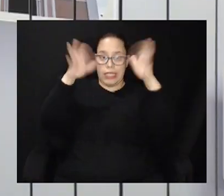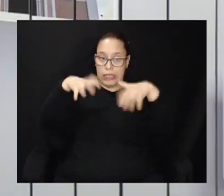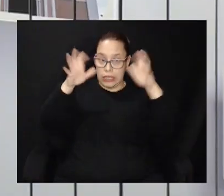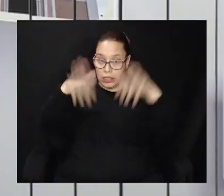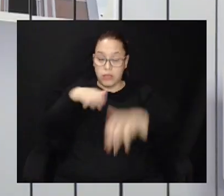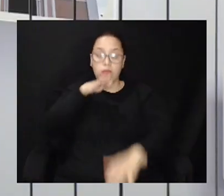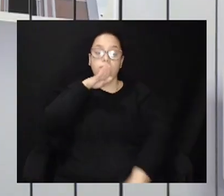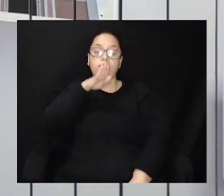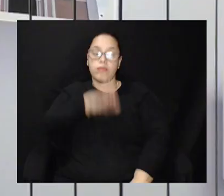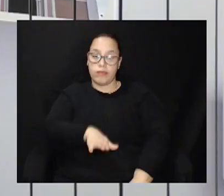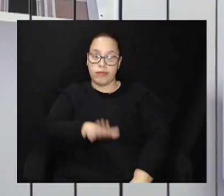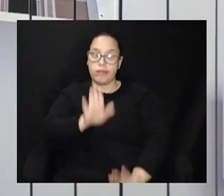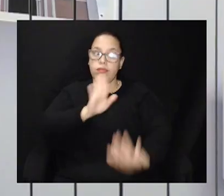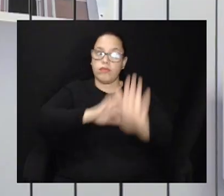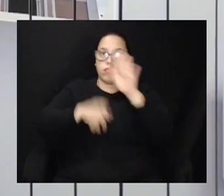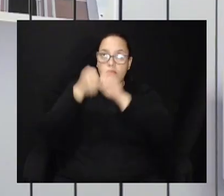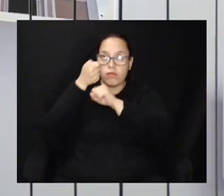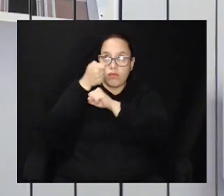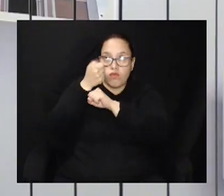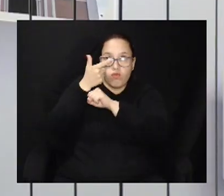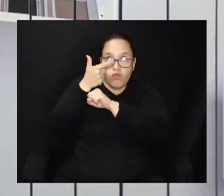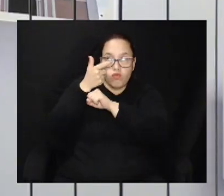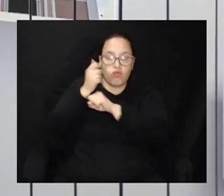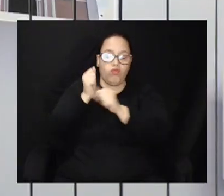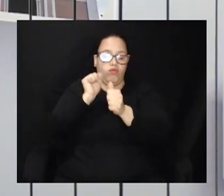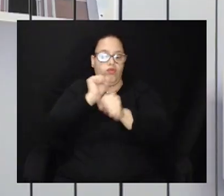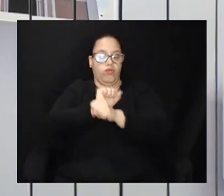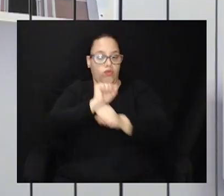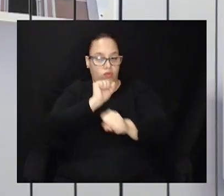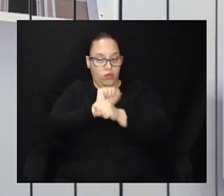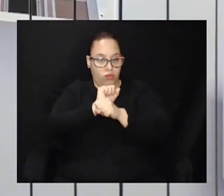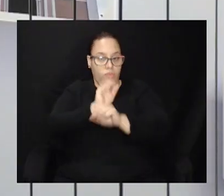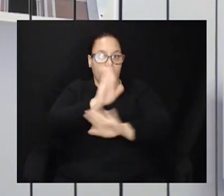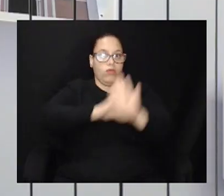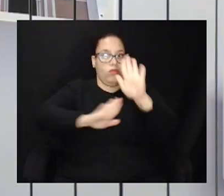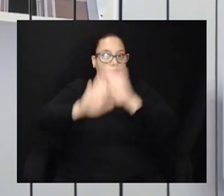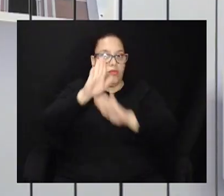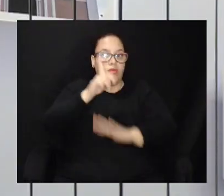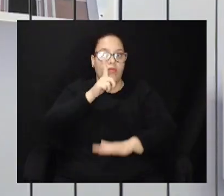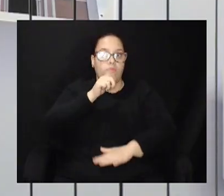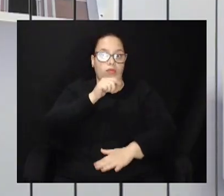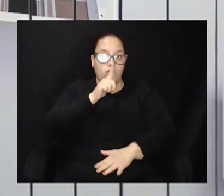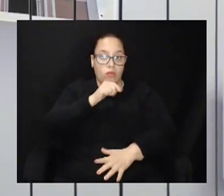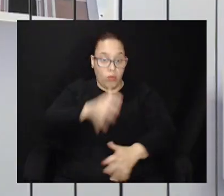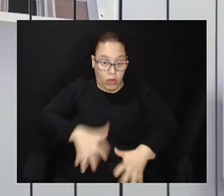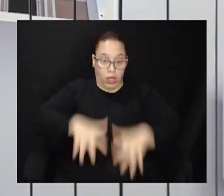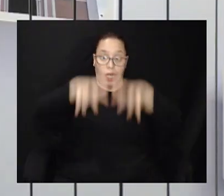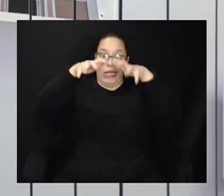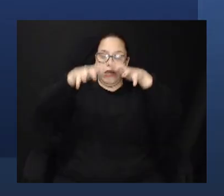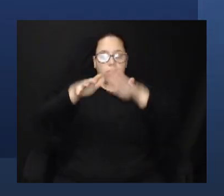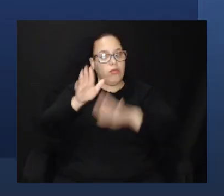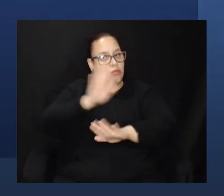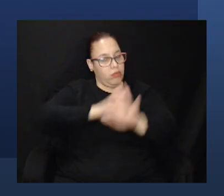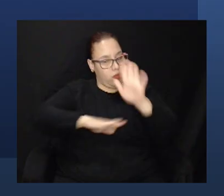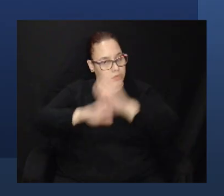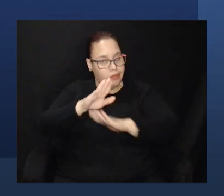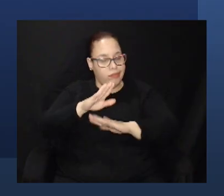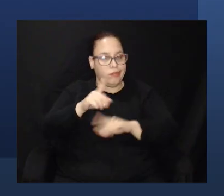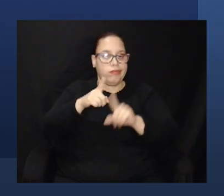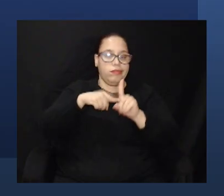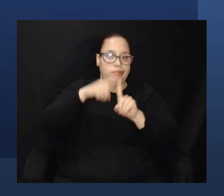mantenha o guarda-chuva sempre por perto e cuidado com áreas que costumam alagar. Sobre as temperaturas para